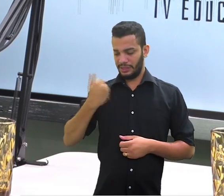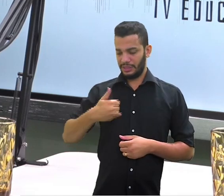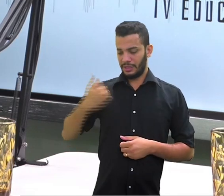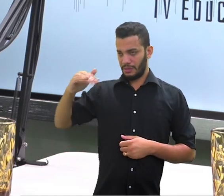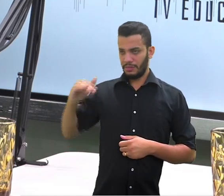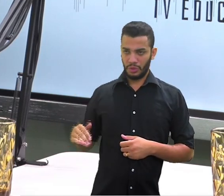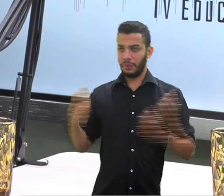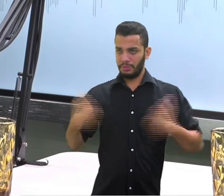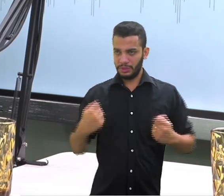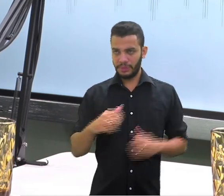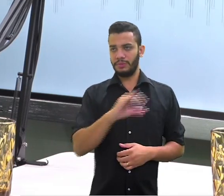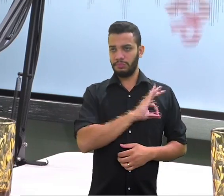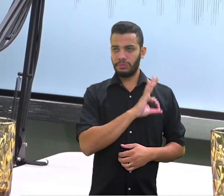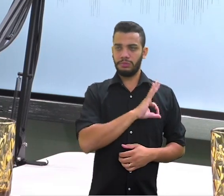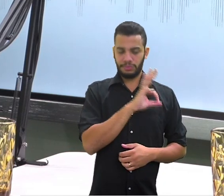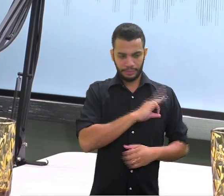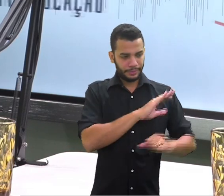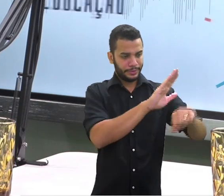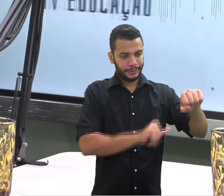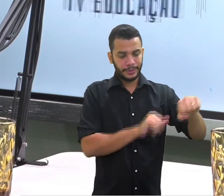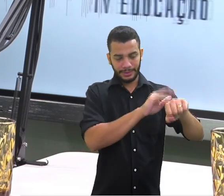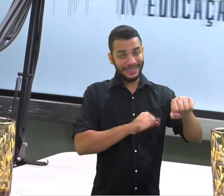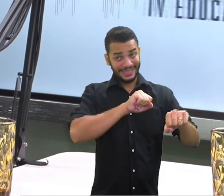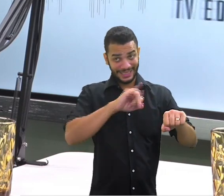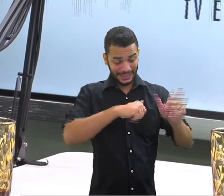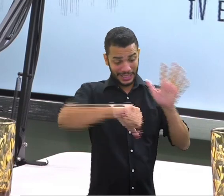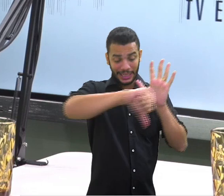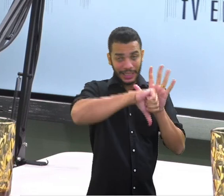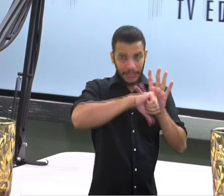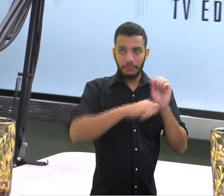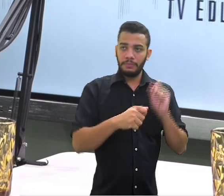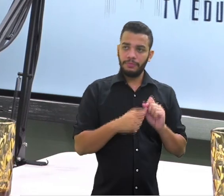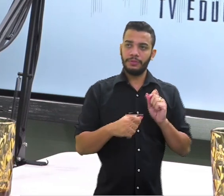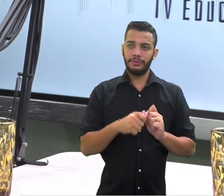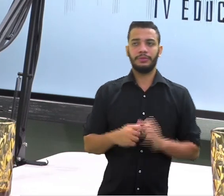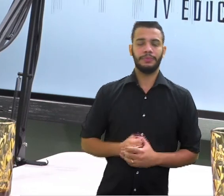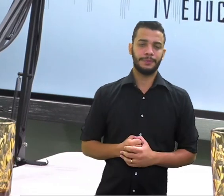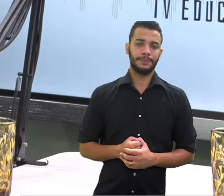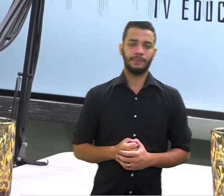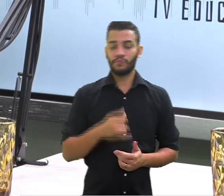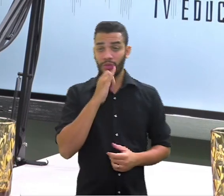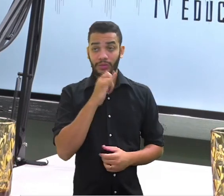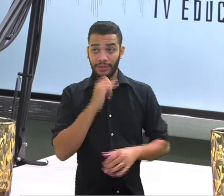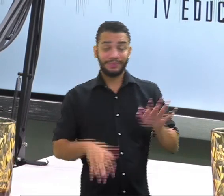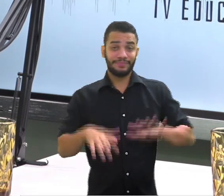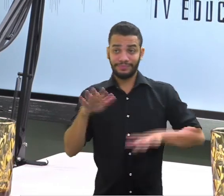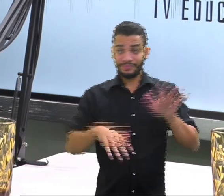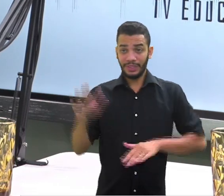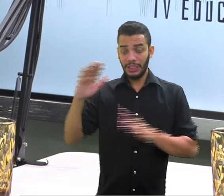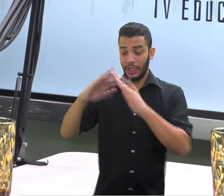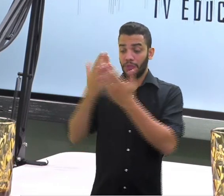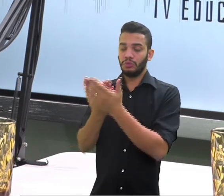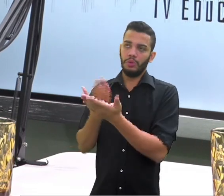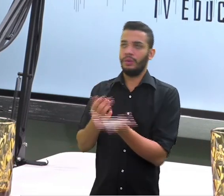ou uma lesão corporal, não é verdade? E a escola tenta, naquele pensamento de tentar ajudar e não